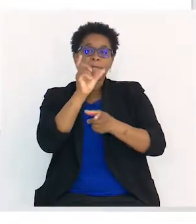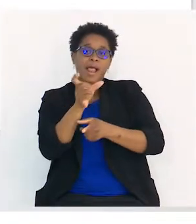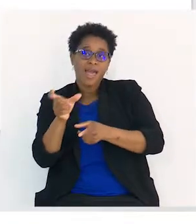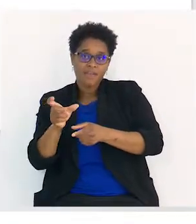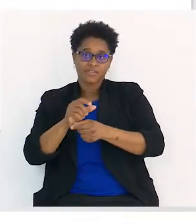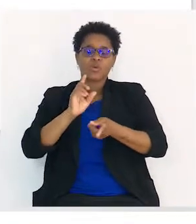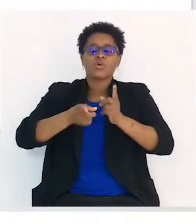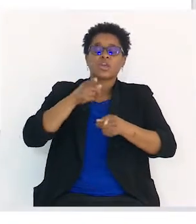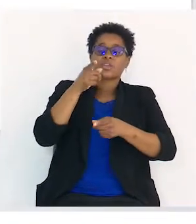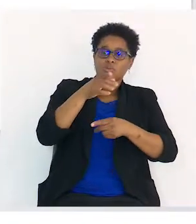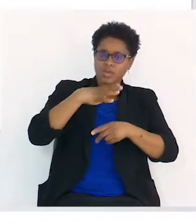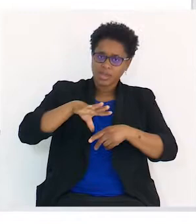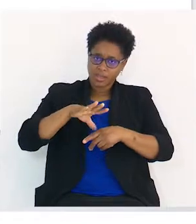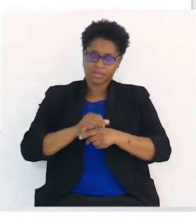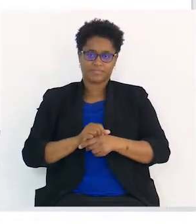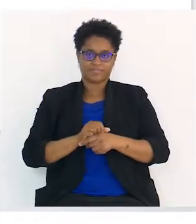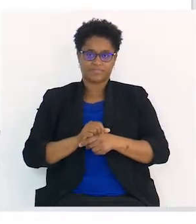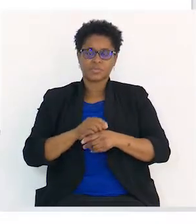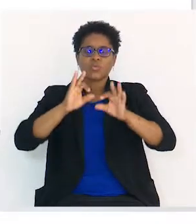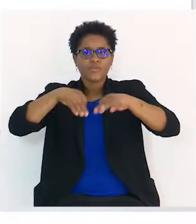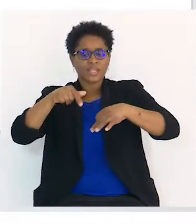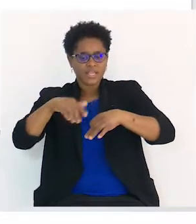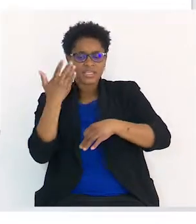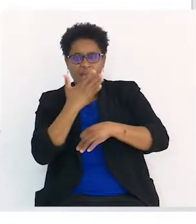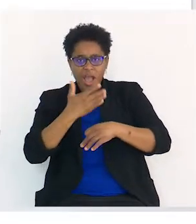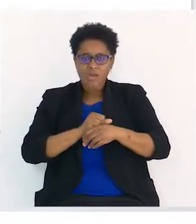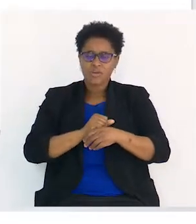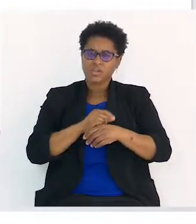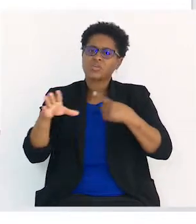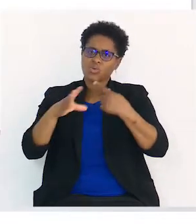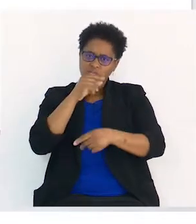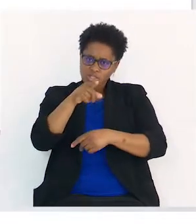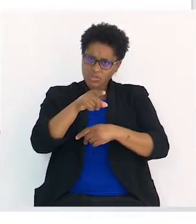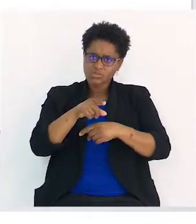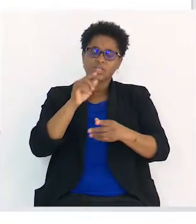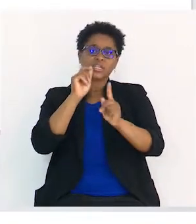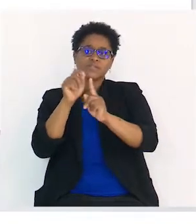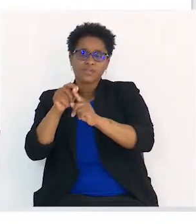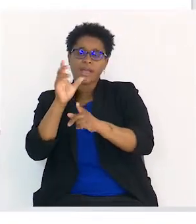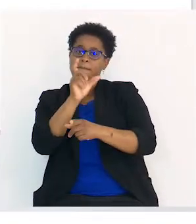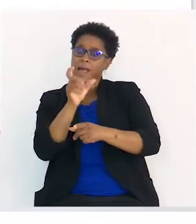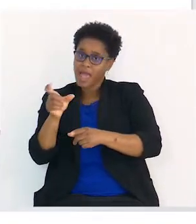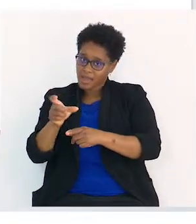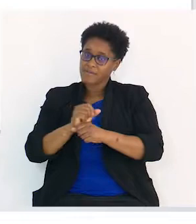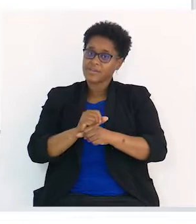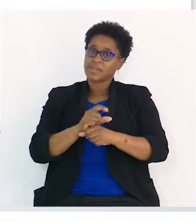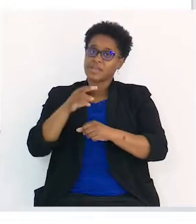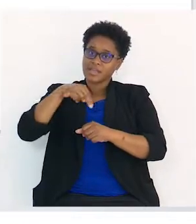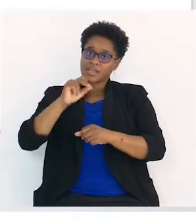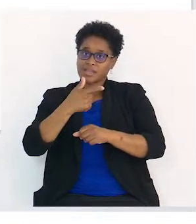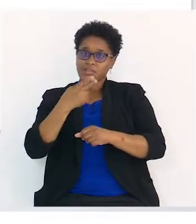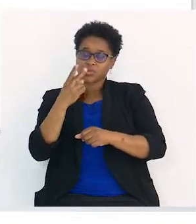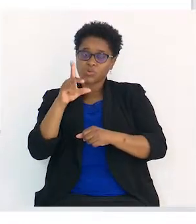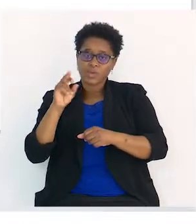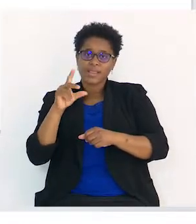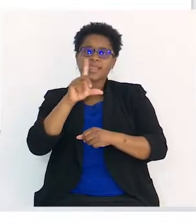quer que tu, no final desta aula, consigas identificar uma palavra natural? Também pode ser chamada palavra